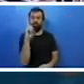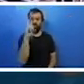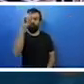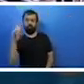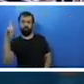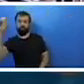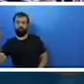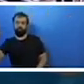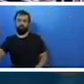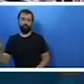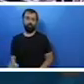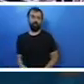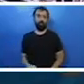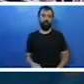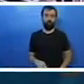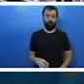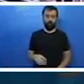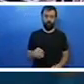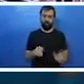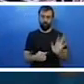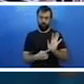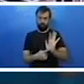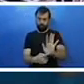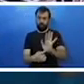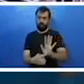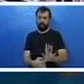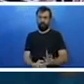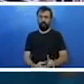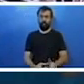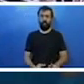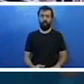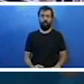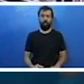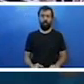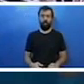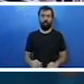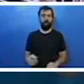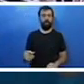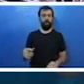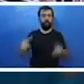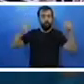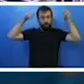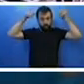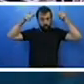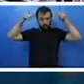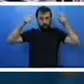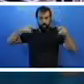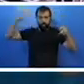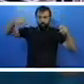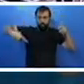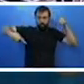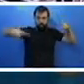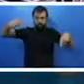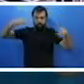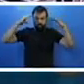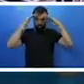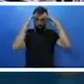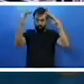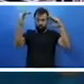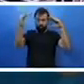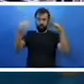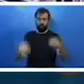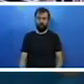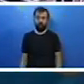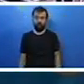é o perigo de se mexer com a coroa portuguesa. Tá vendo? Tá vendo? Nossa Senhora! Só de ouvir a